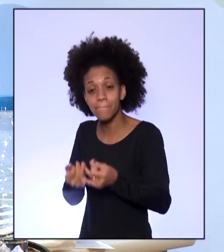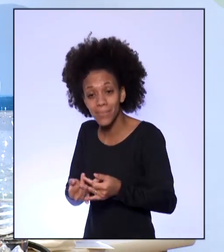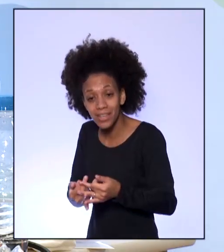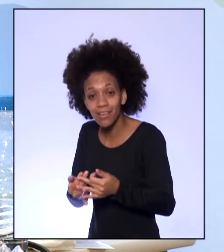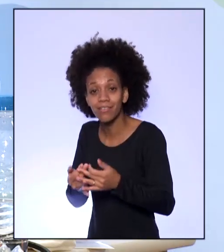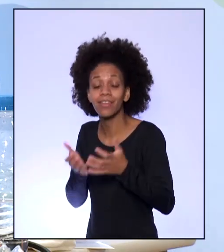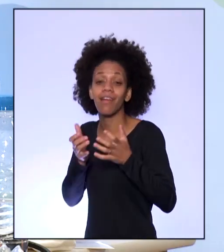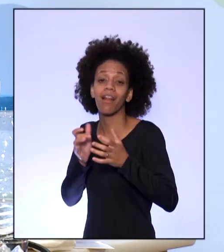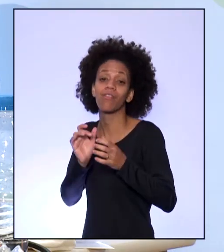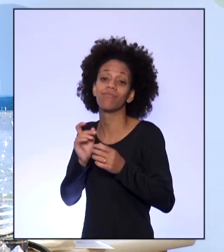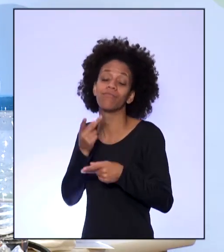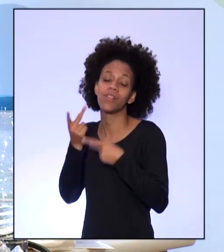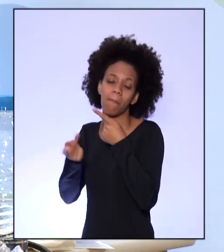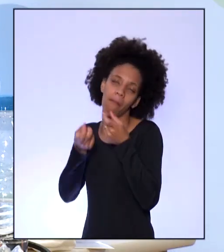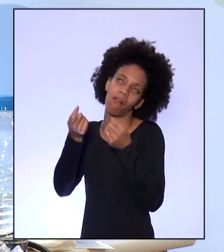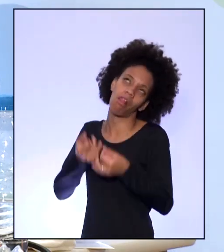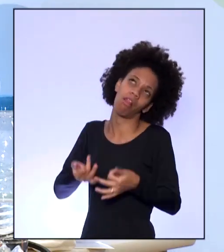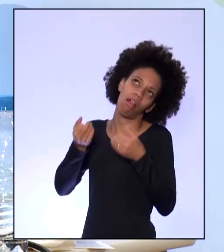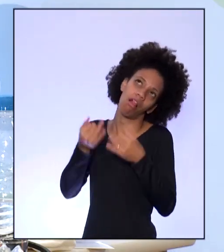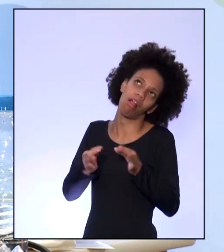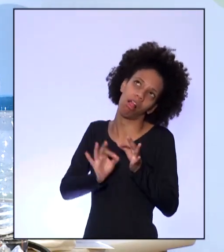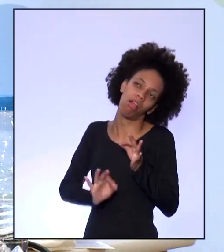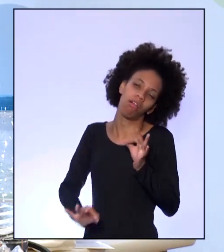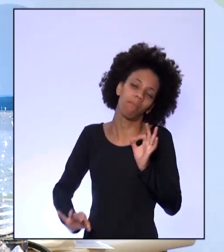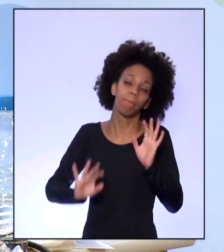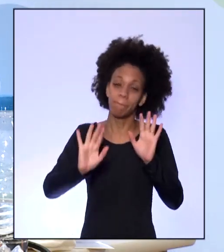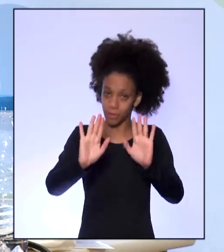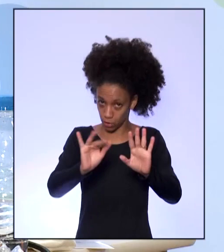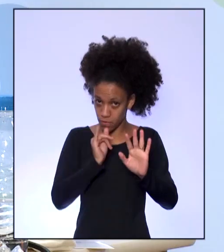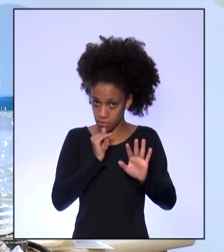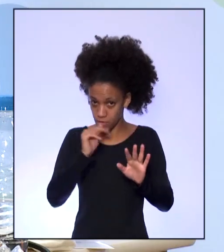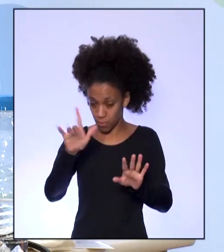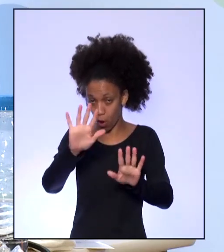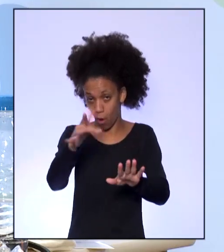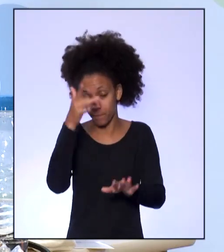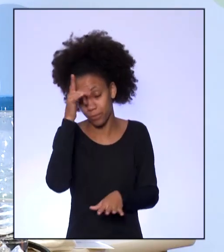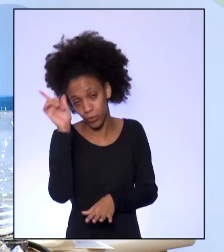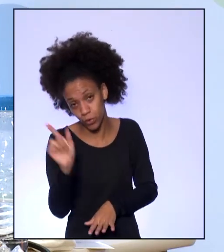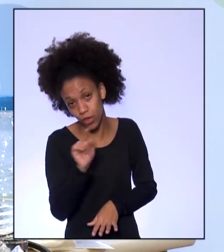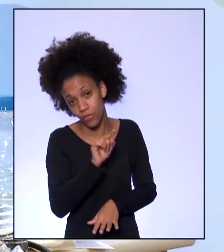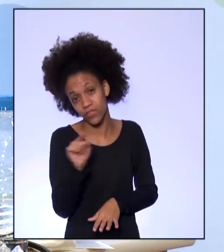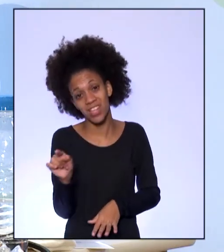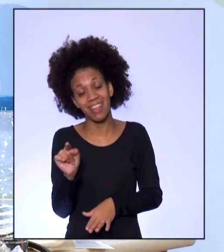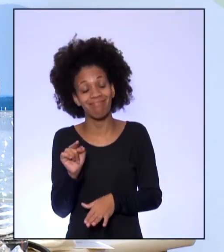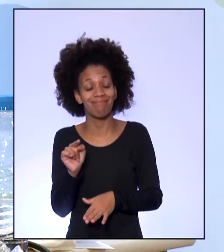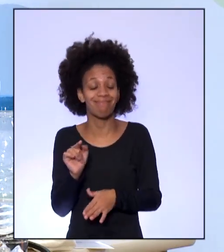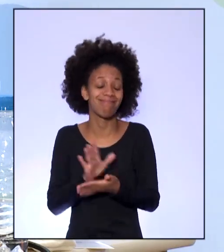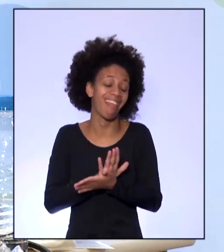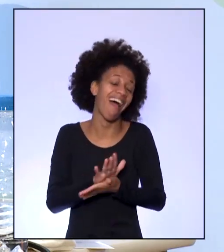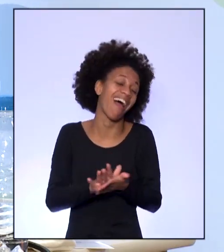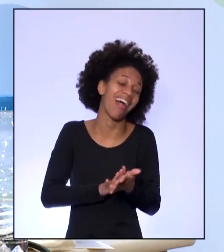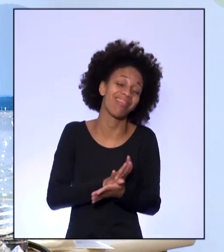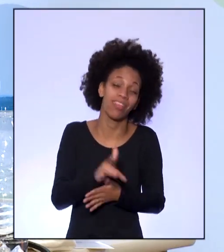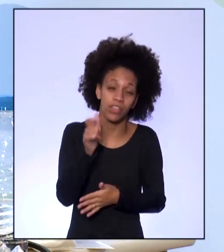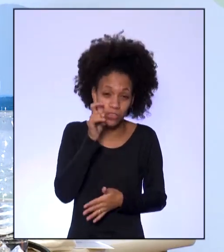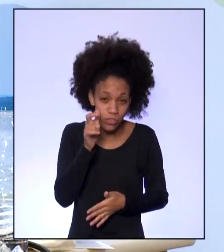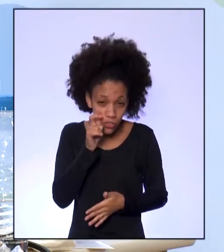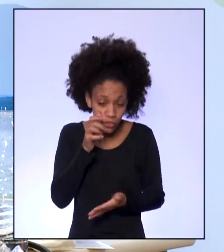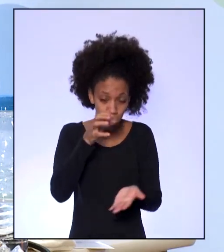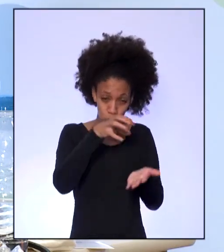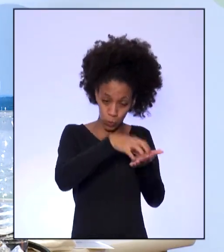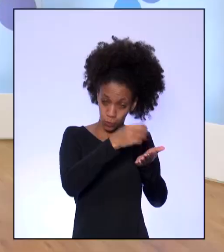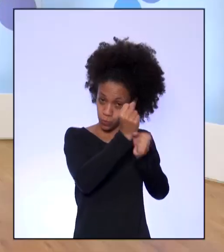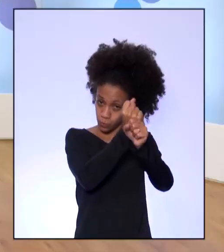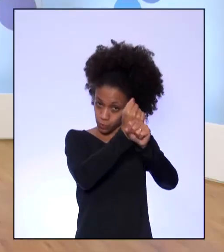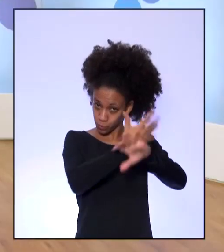exemplo, para não ficar tão redundante aqui. Você ontem não assistiu a nenhuma aula no Centro de Mídias